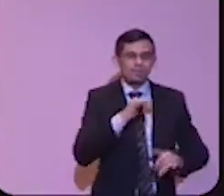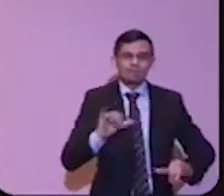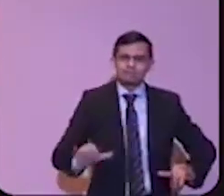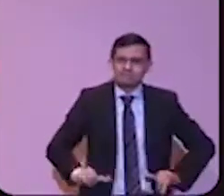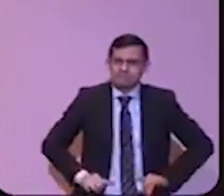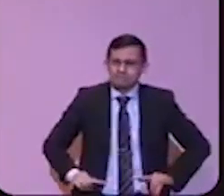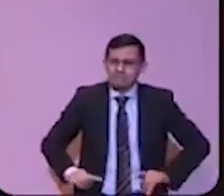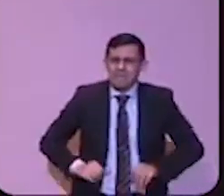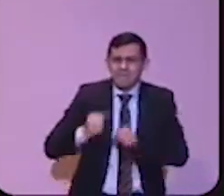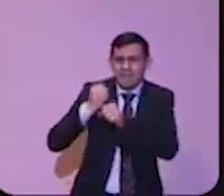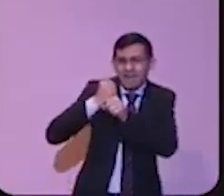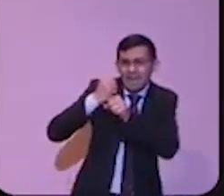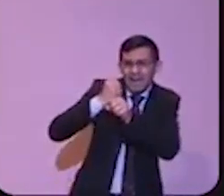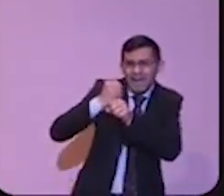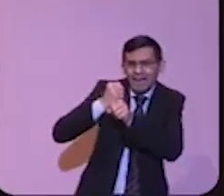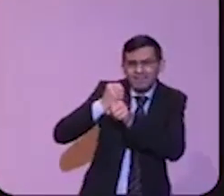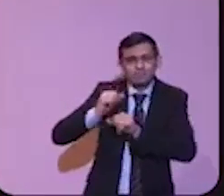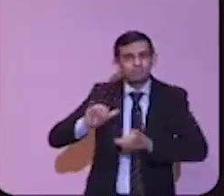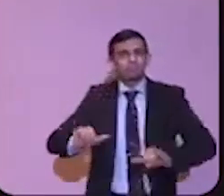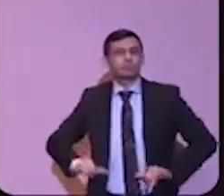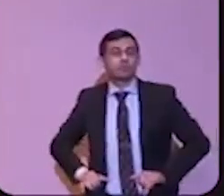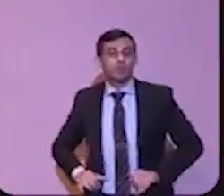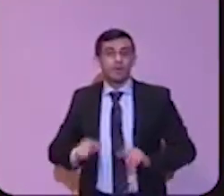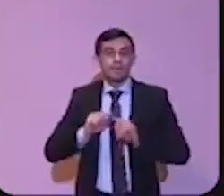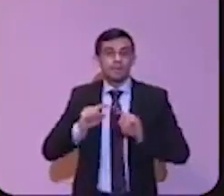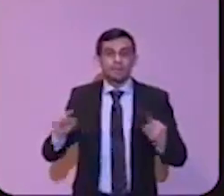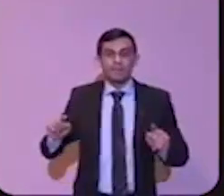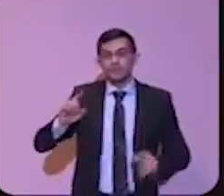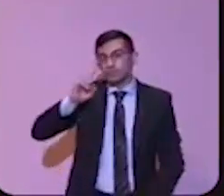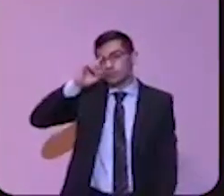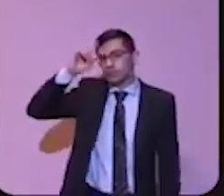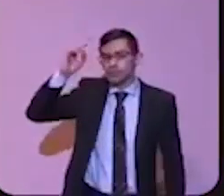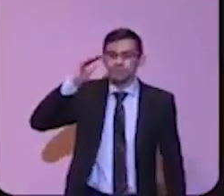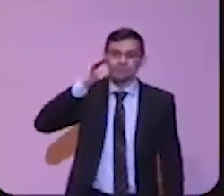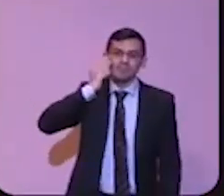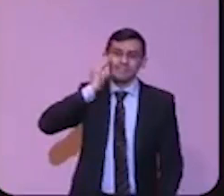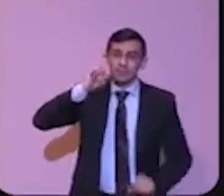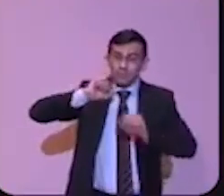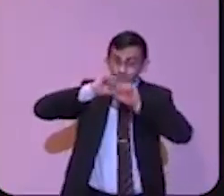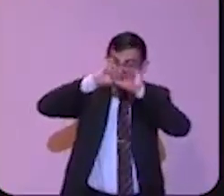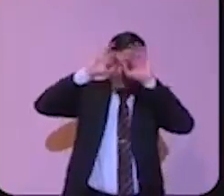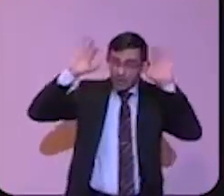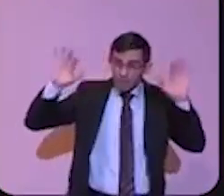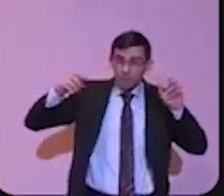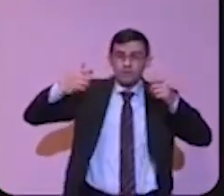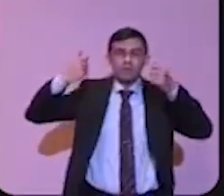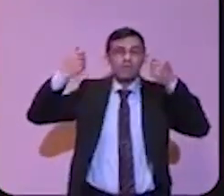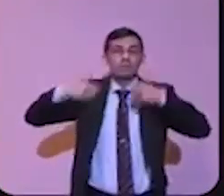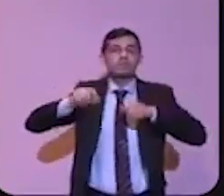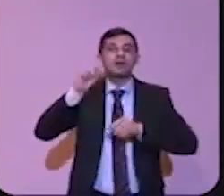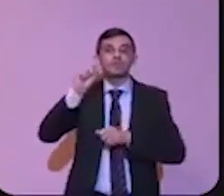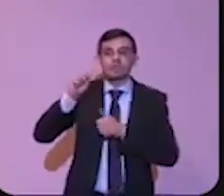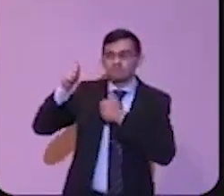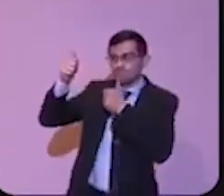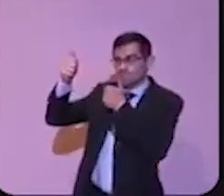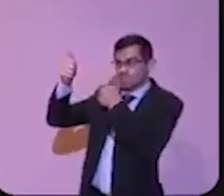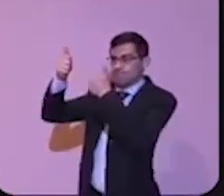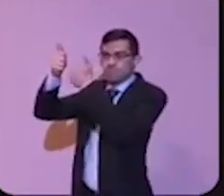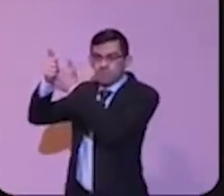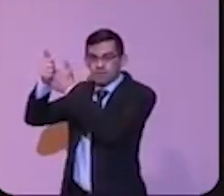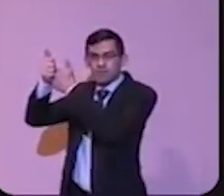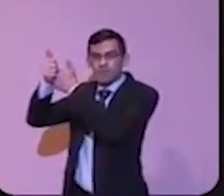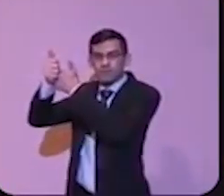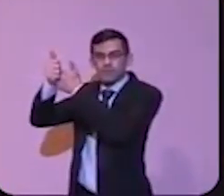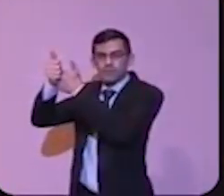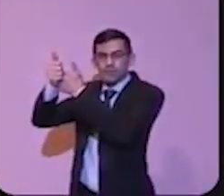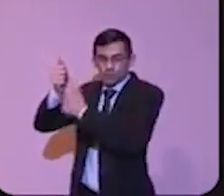por longos anos. Então ela reconheceu que ela precisava se aproximar do Senhor,